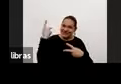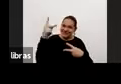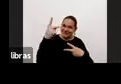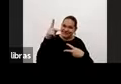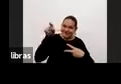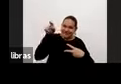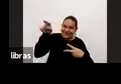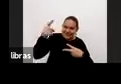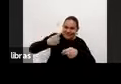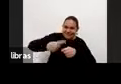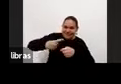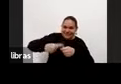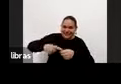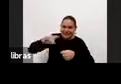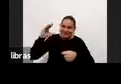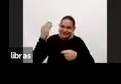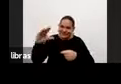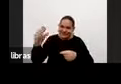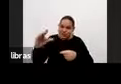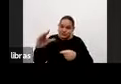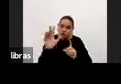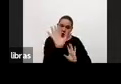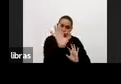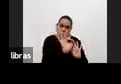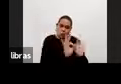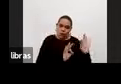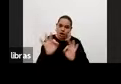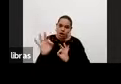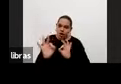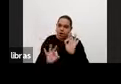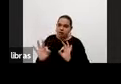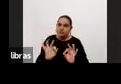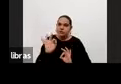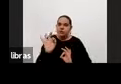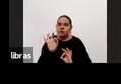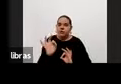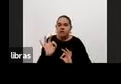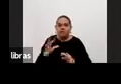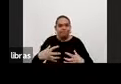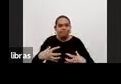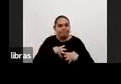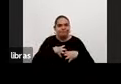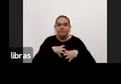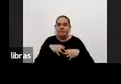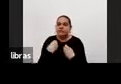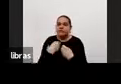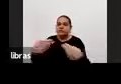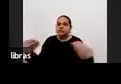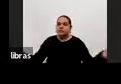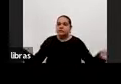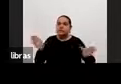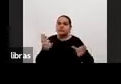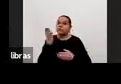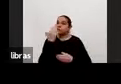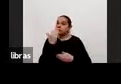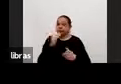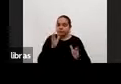de Curitiba, que organizaram uma comovente distribuição de cestas